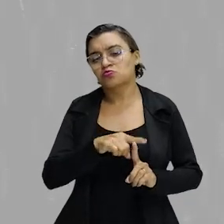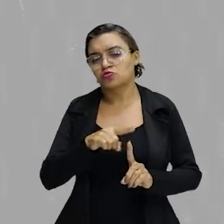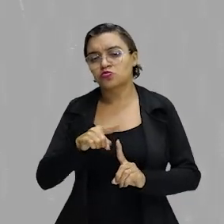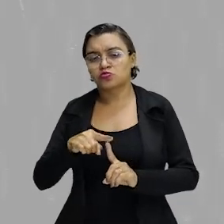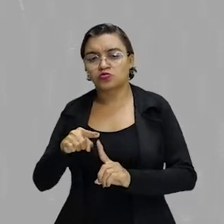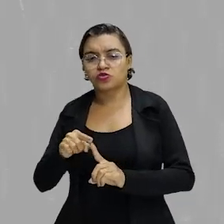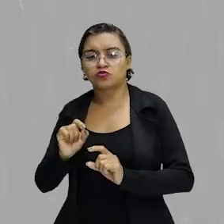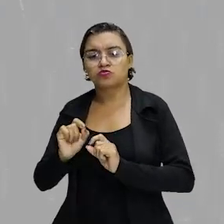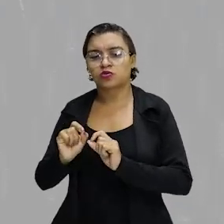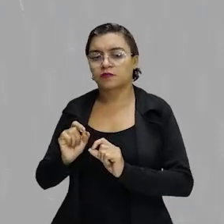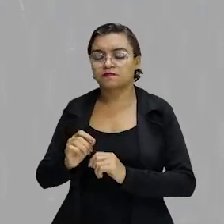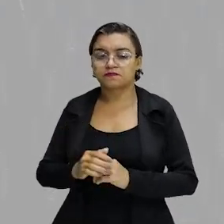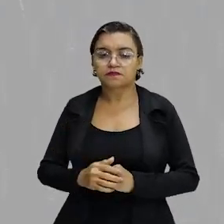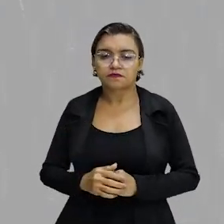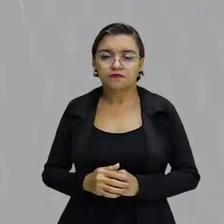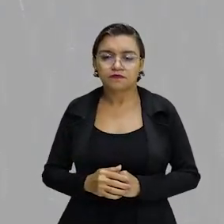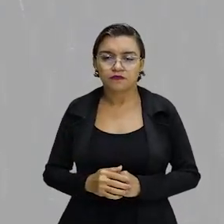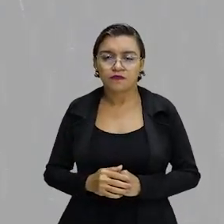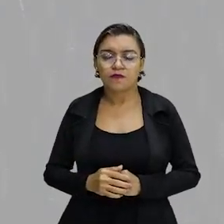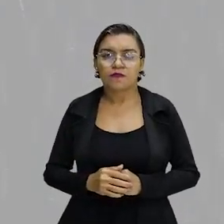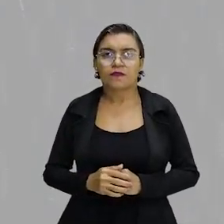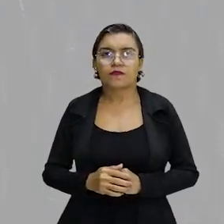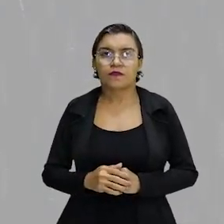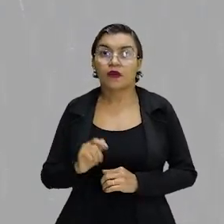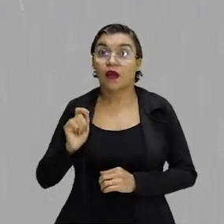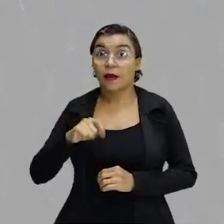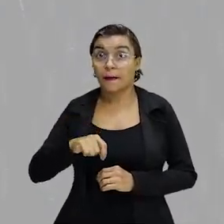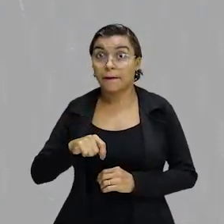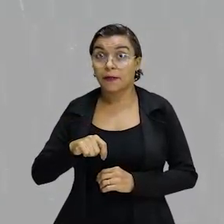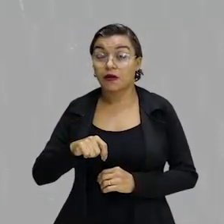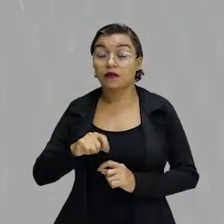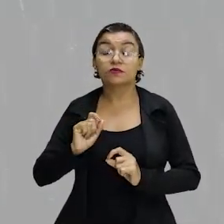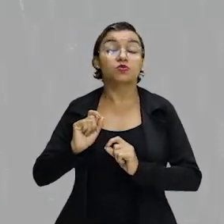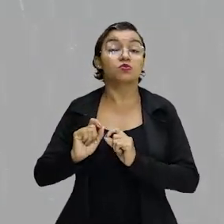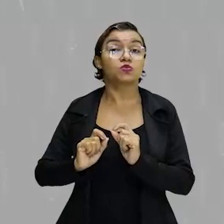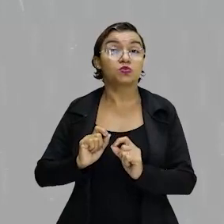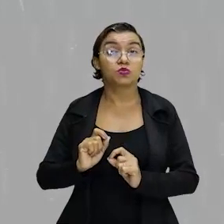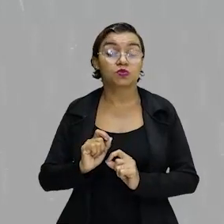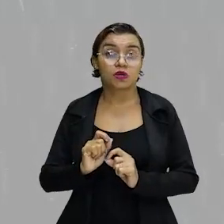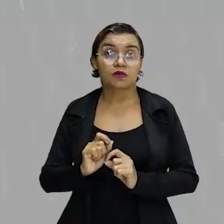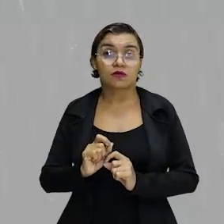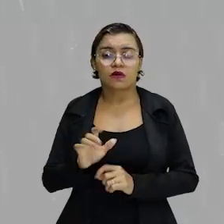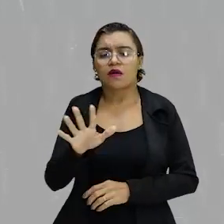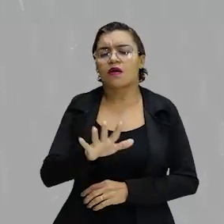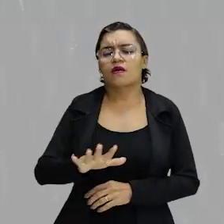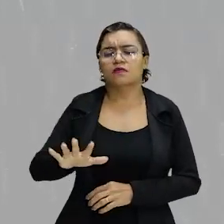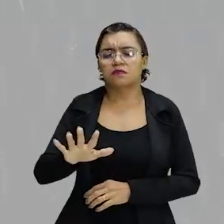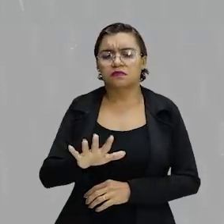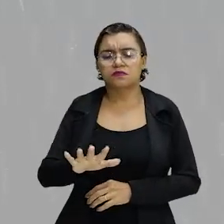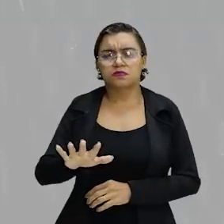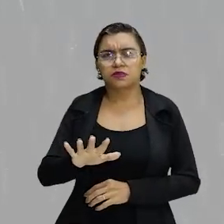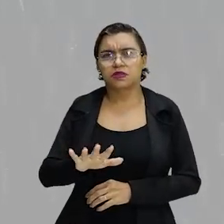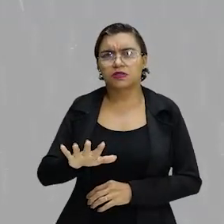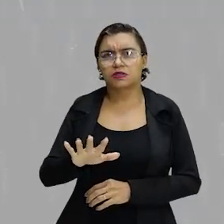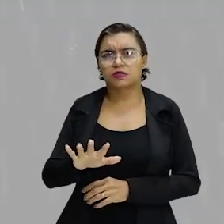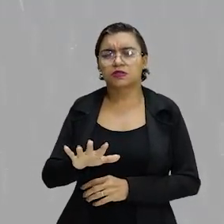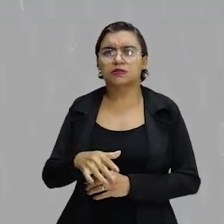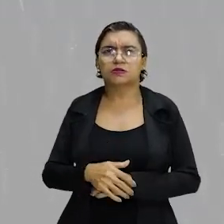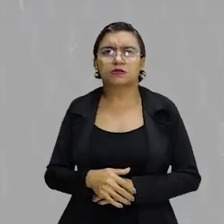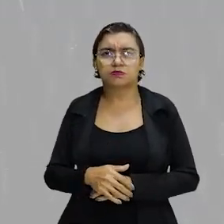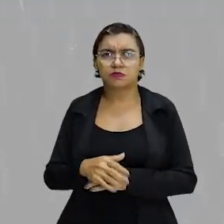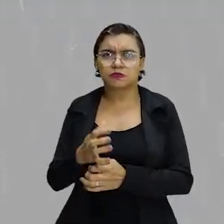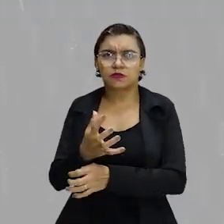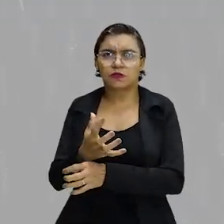que ela é capaz de resistir a ambientes inóspitos, né, como